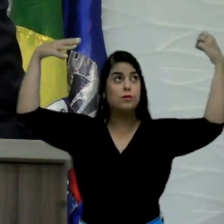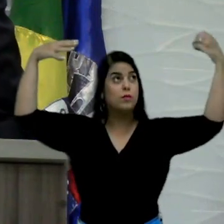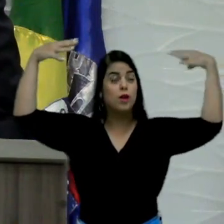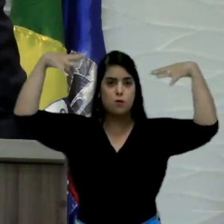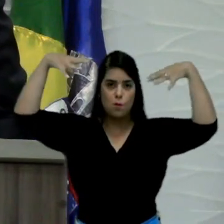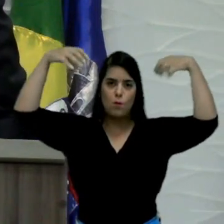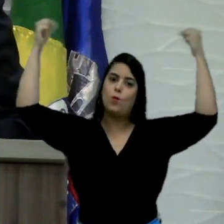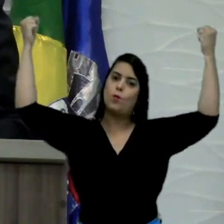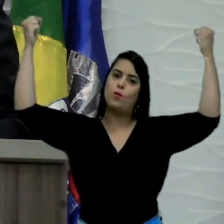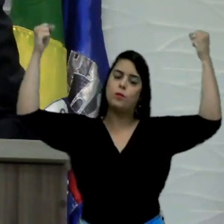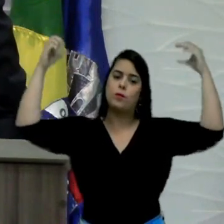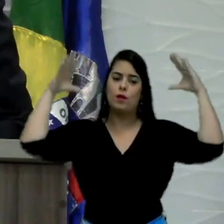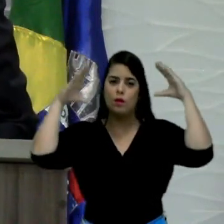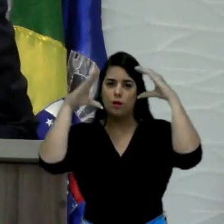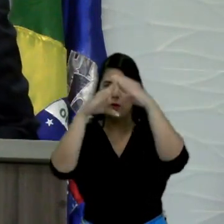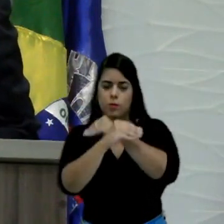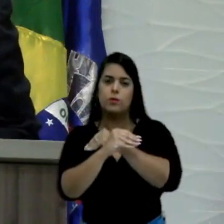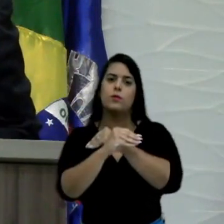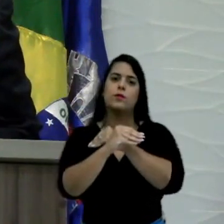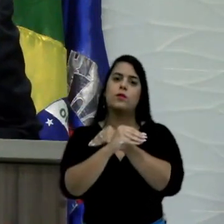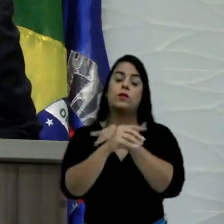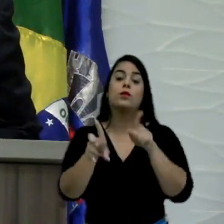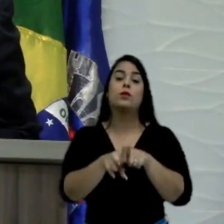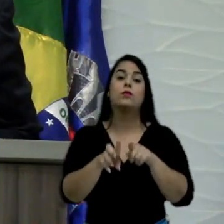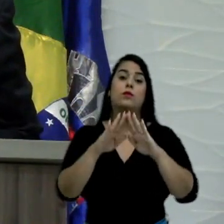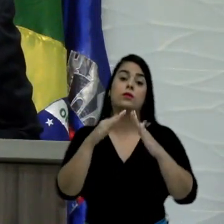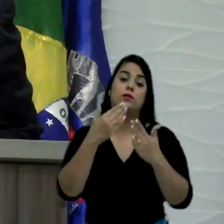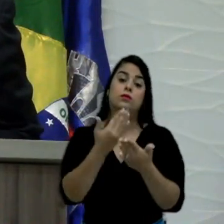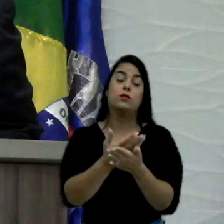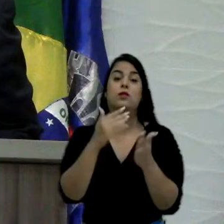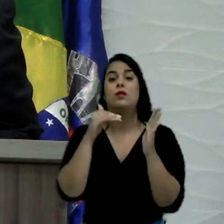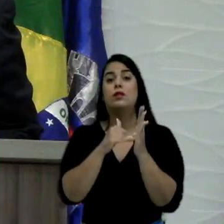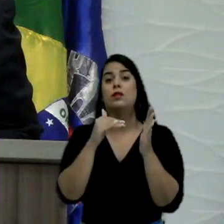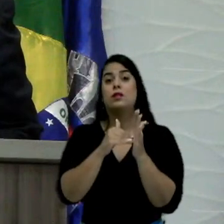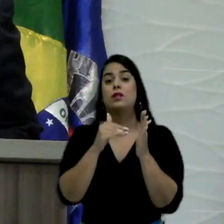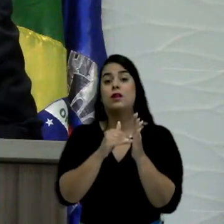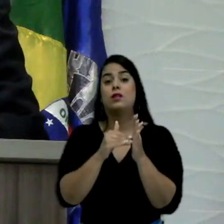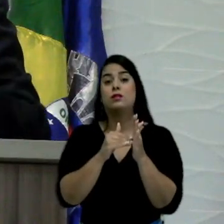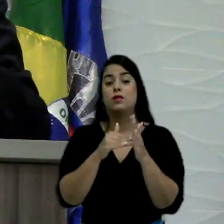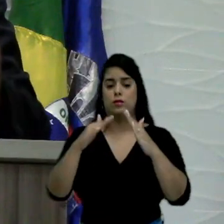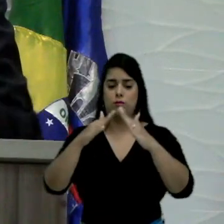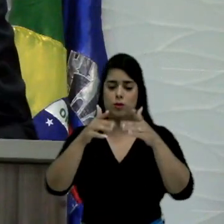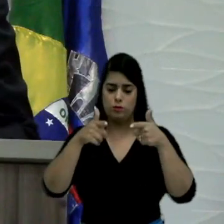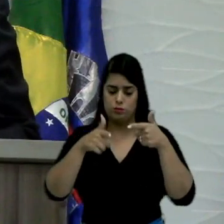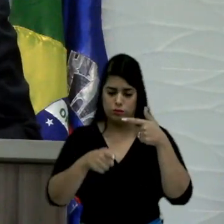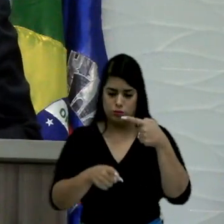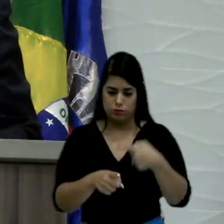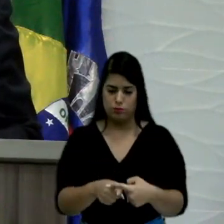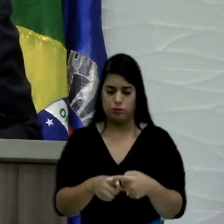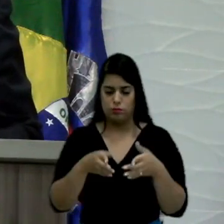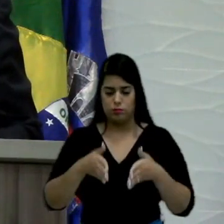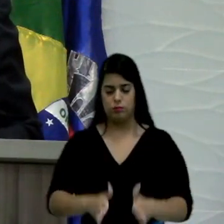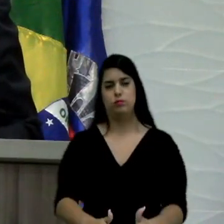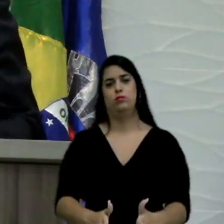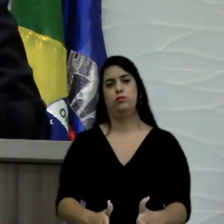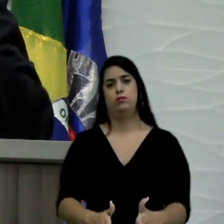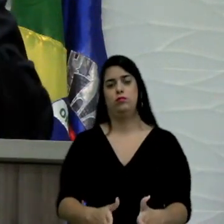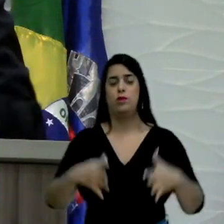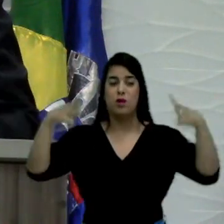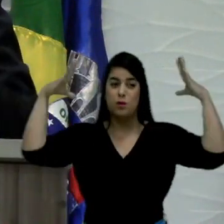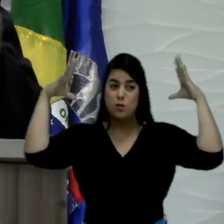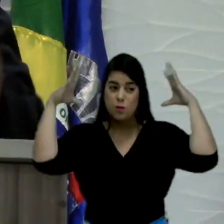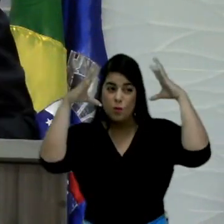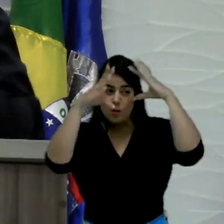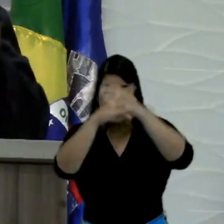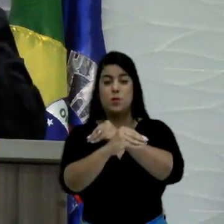inclusive da escola até o cemitério. Inclusive o cemitério está apagado, não tem